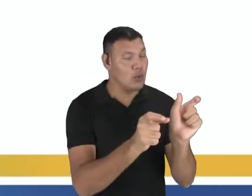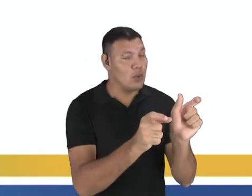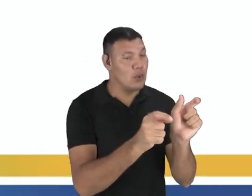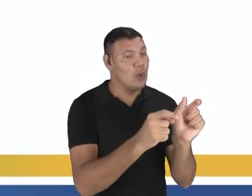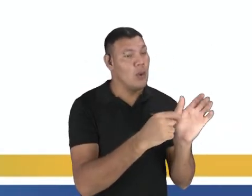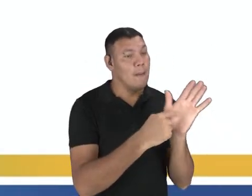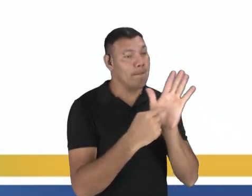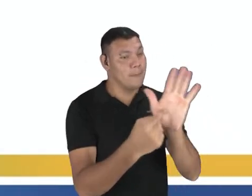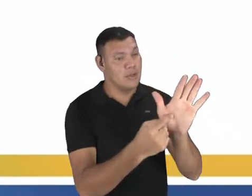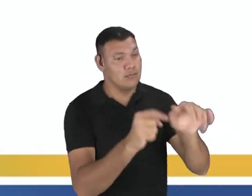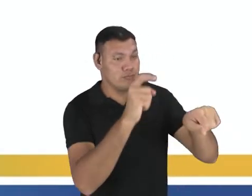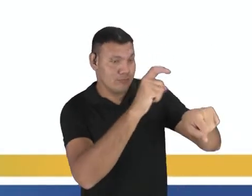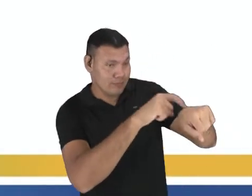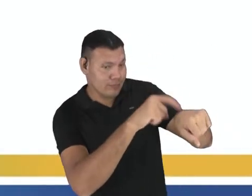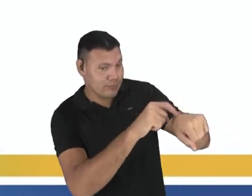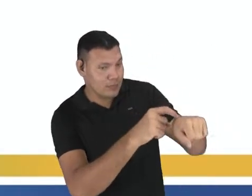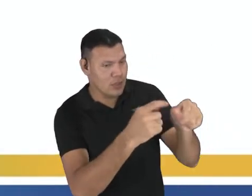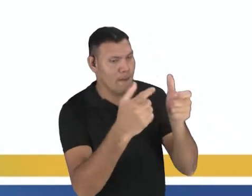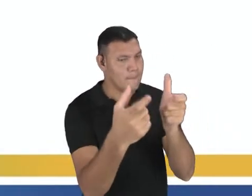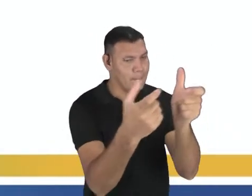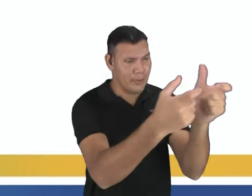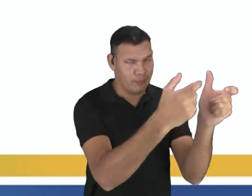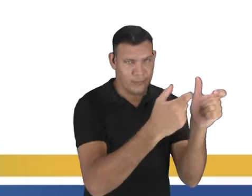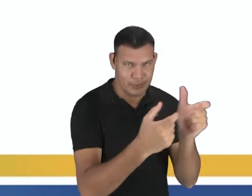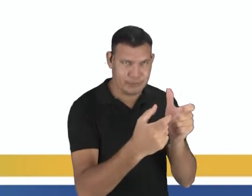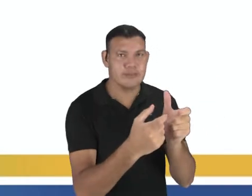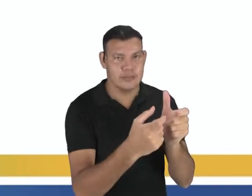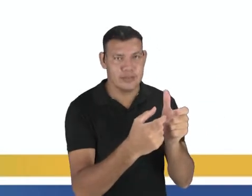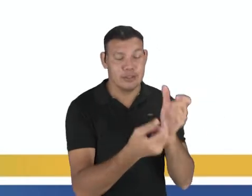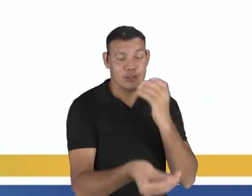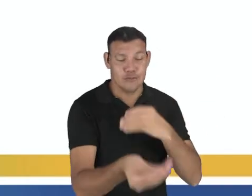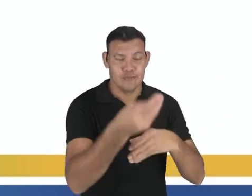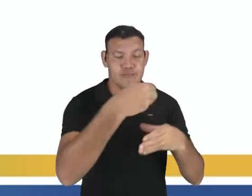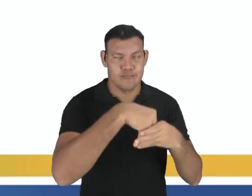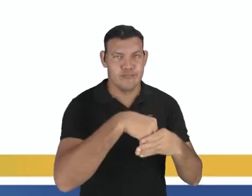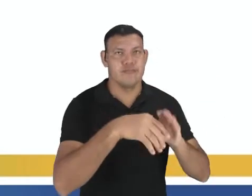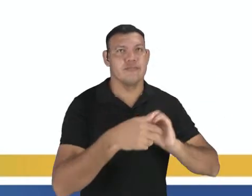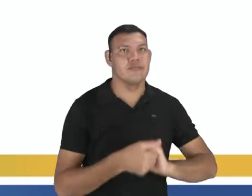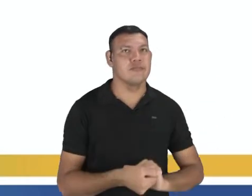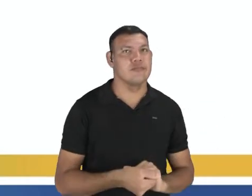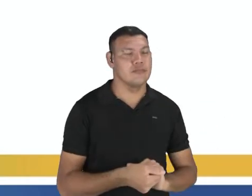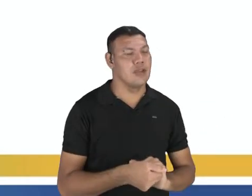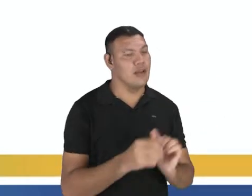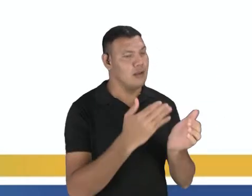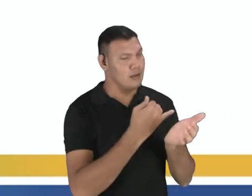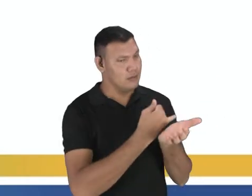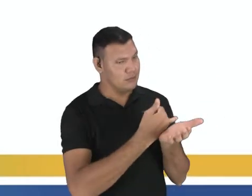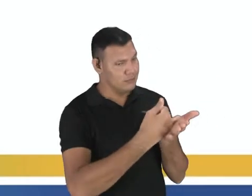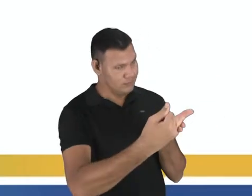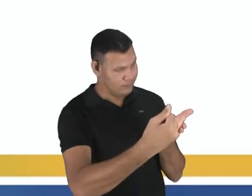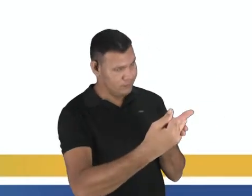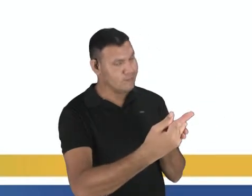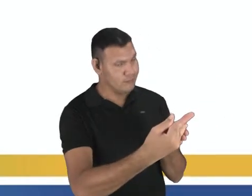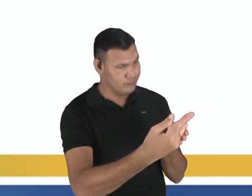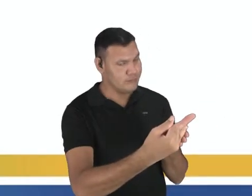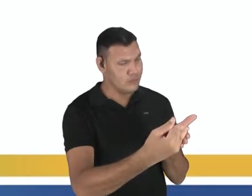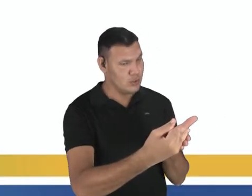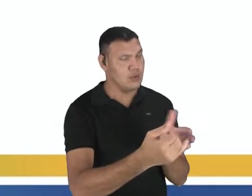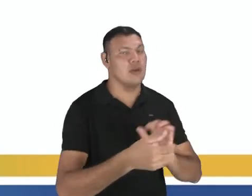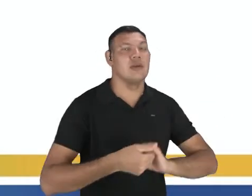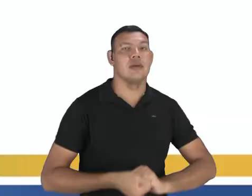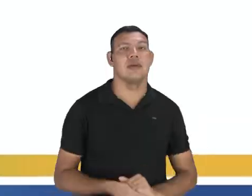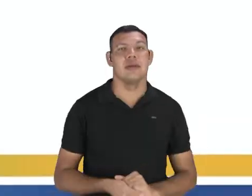o tempo, o espaço onde estão inseridos, geralmente chamado de quê? Introdução. É o nosso pontapé